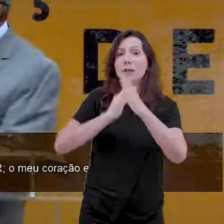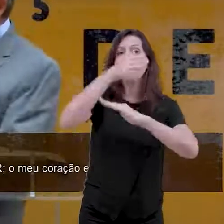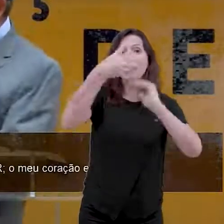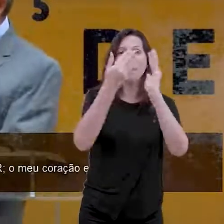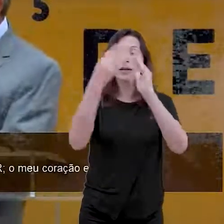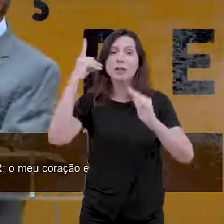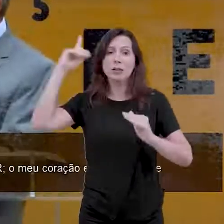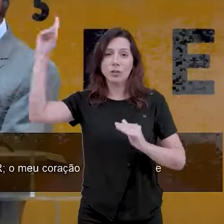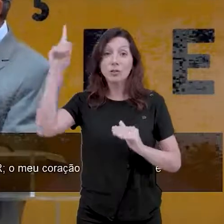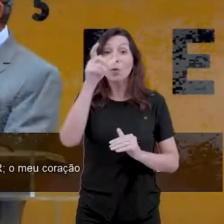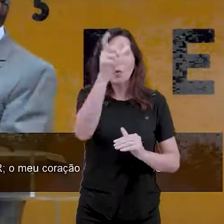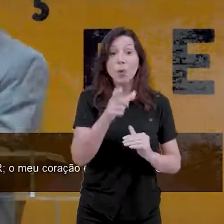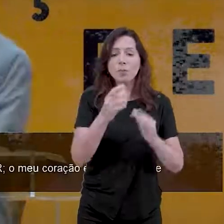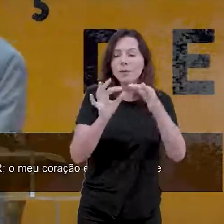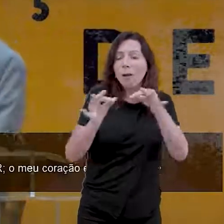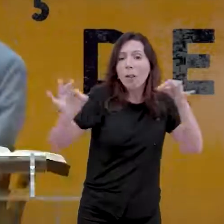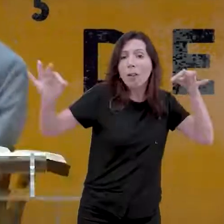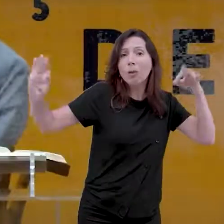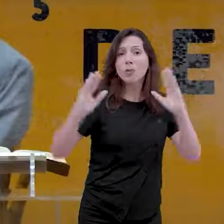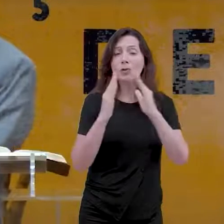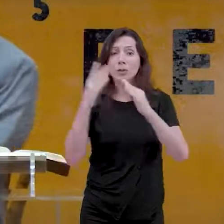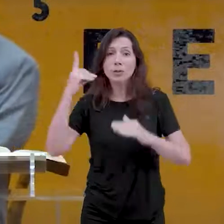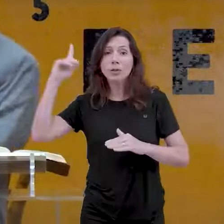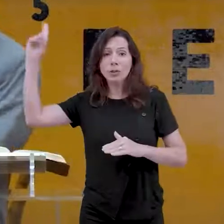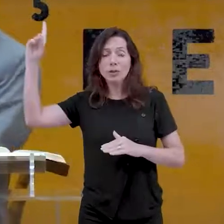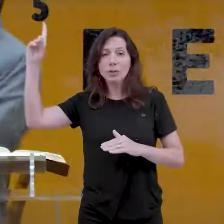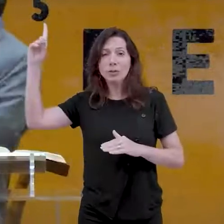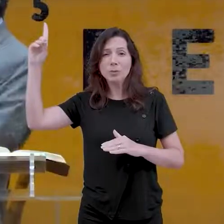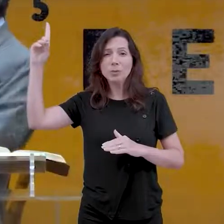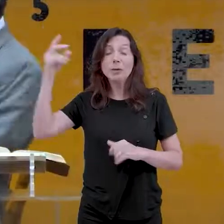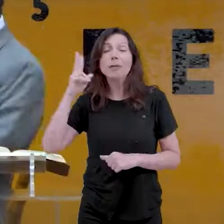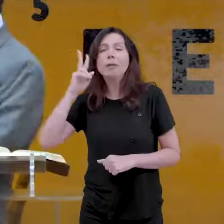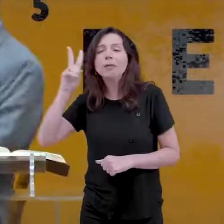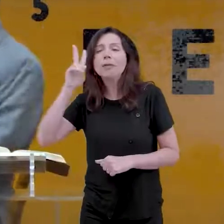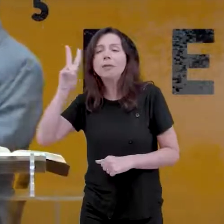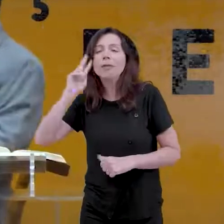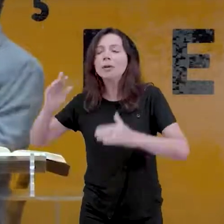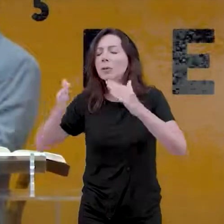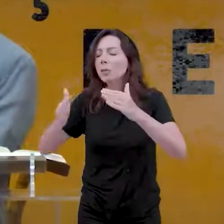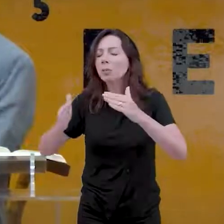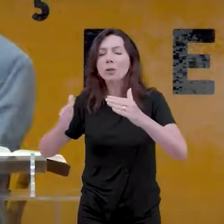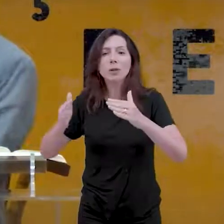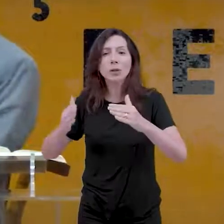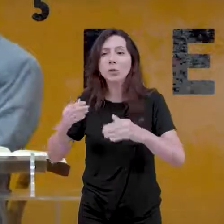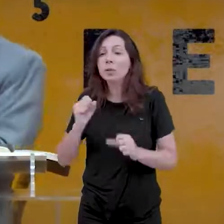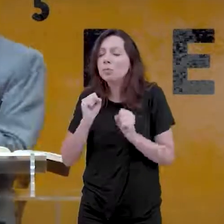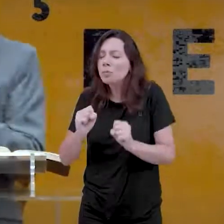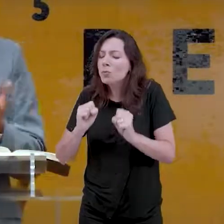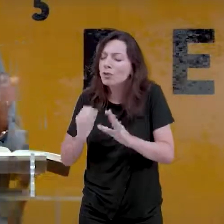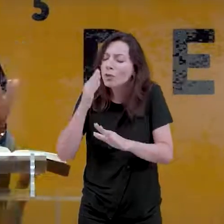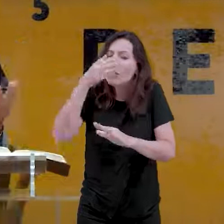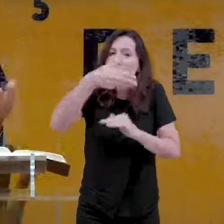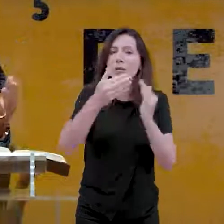está privado da casa de Deus, ou ele está longe da casa de Deus, e ele relembra os tempos onde estava na casa de Deus,